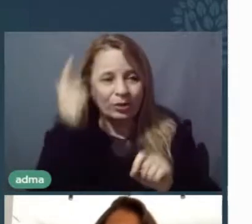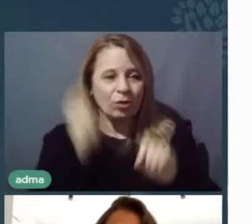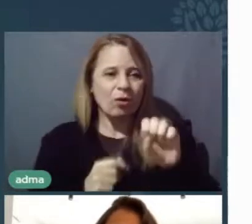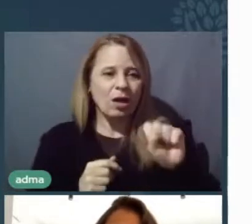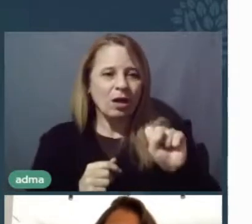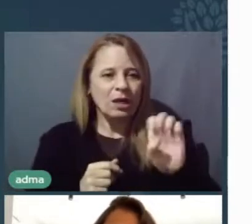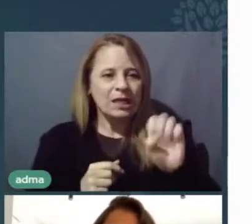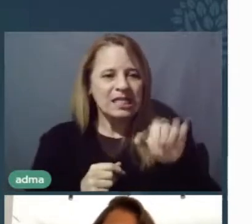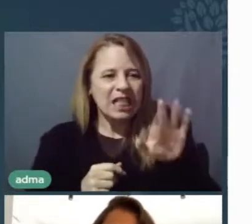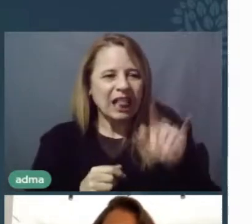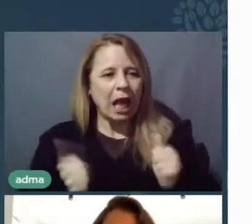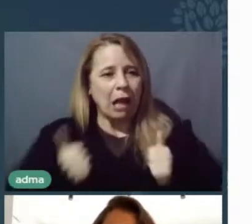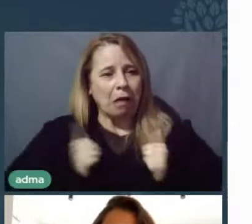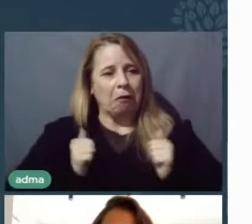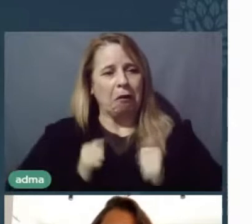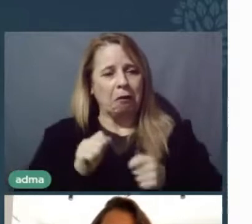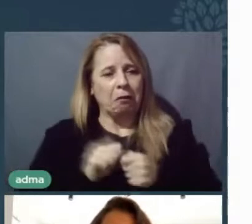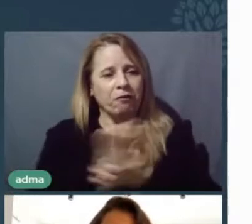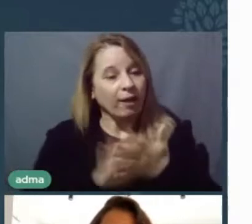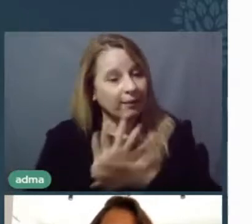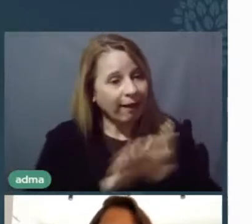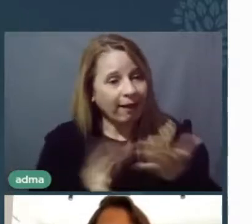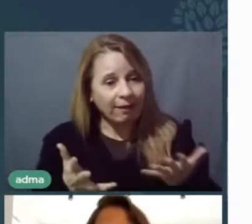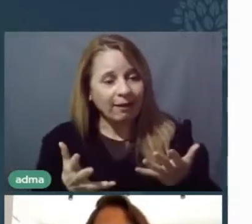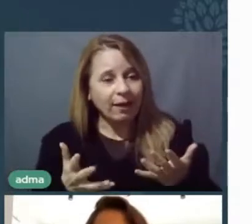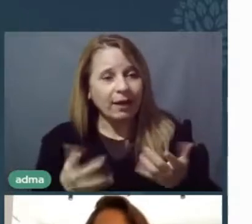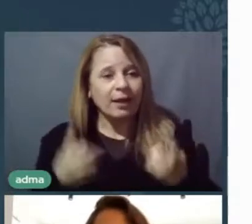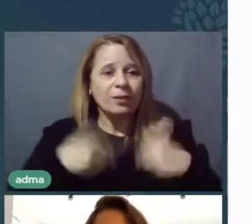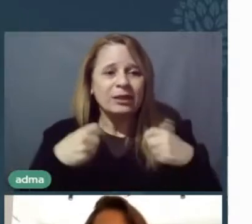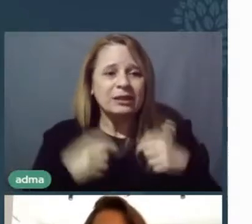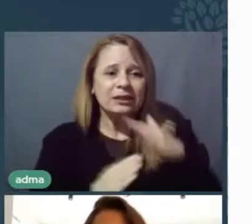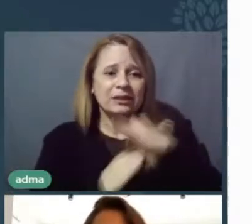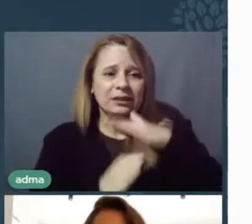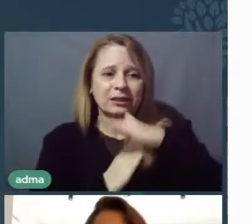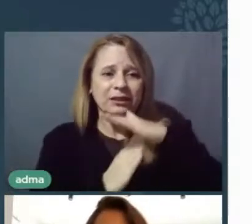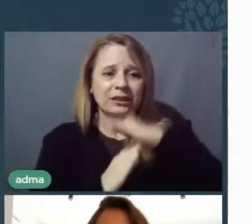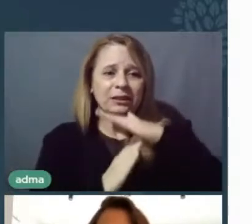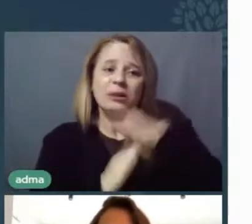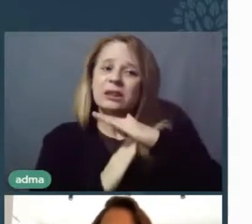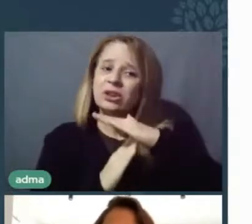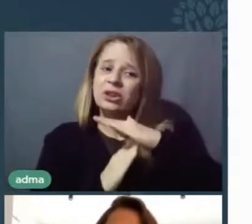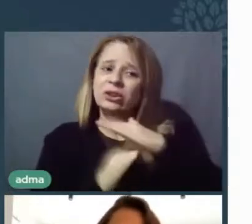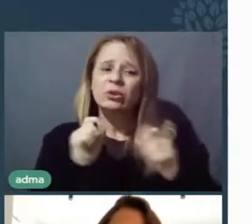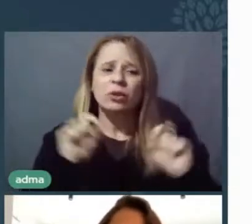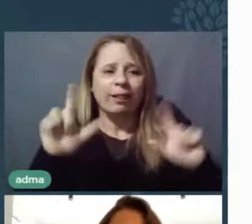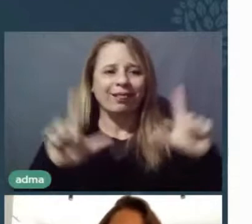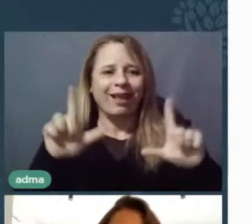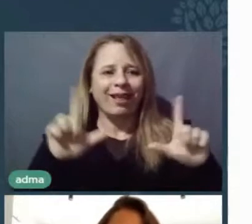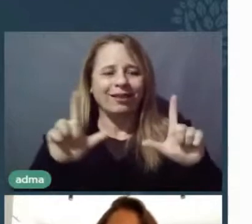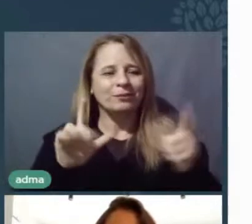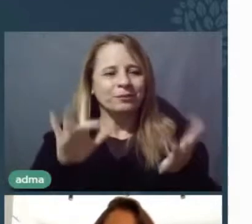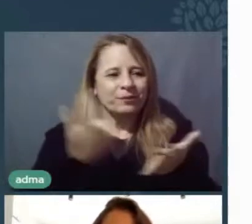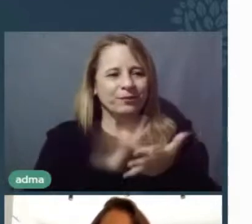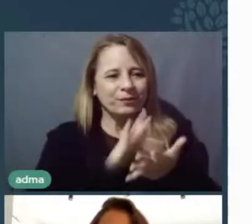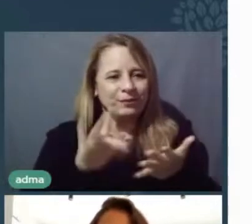é que nós temos que limitar o tempo de tela. Cada vez mais a gente fala isso, né? A limitação do tempo de